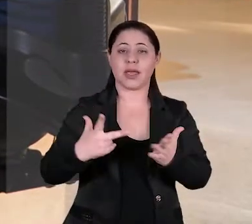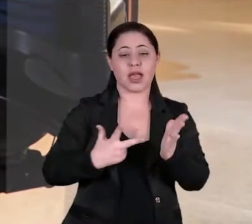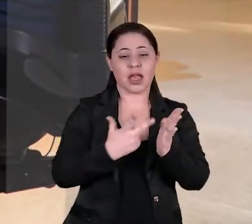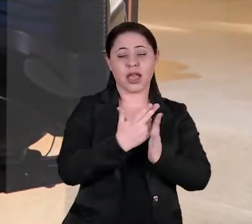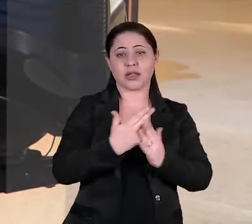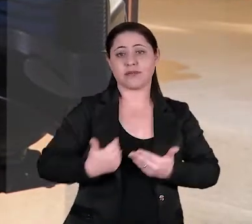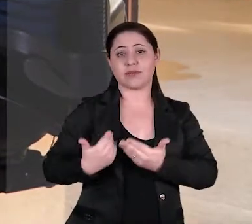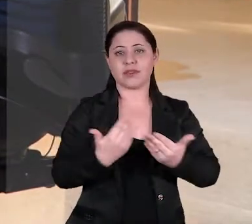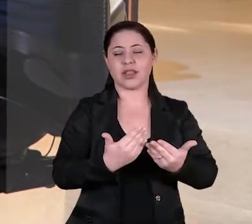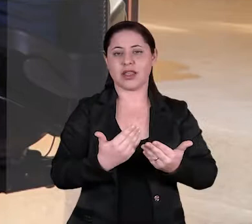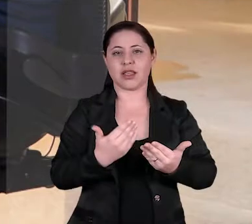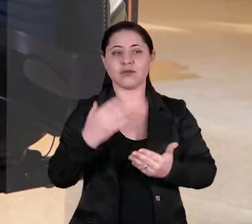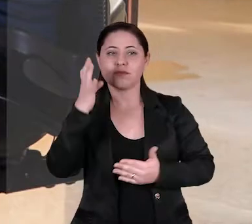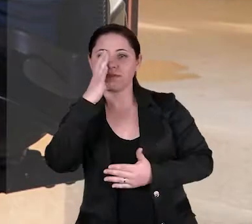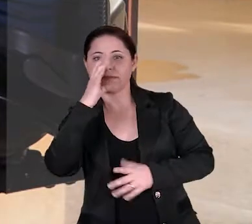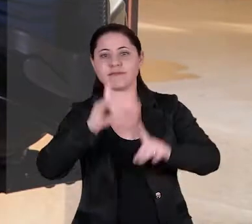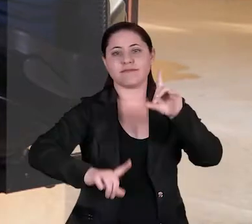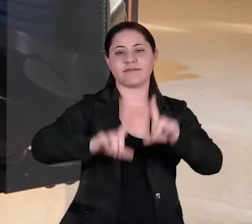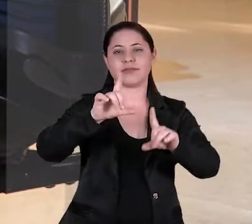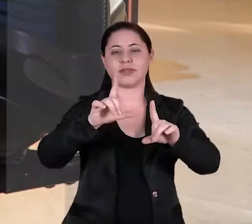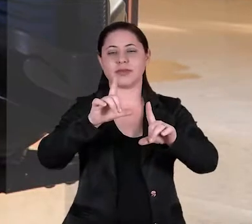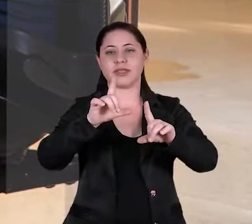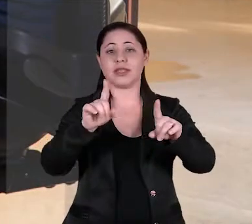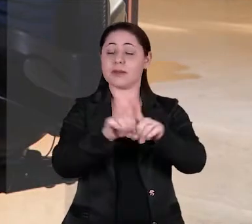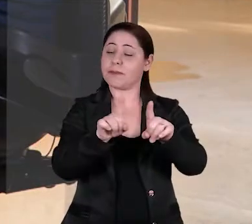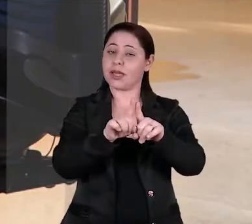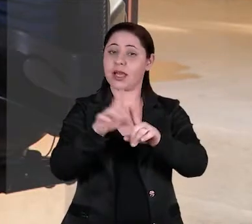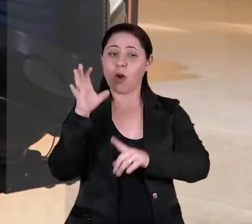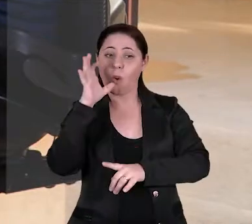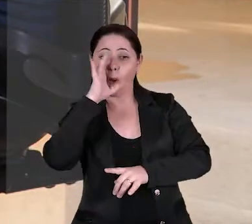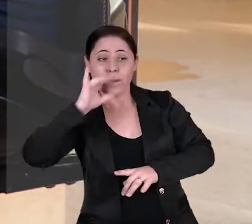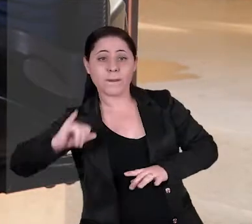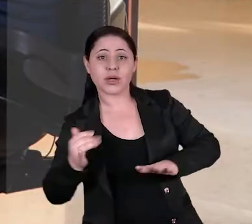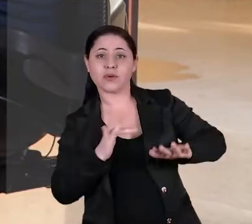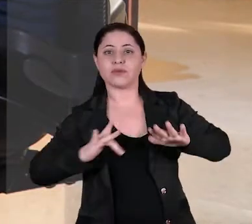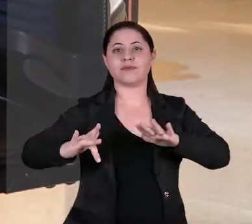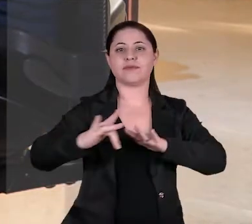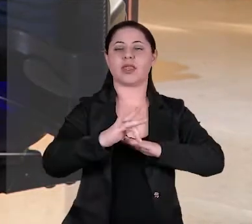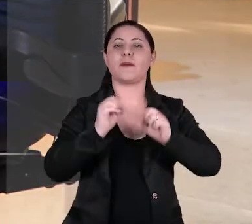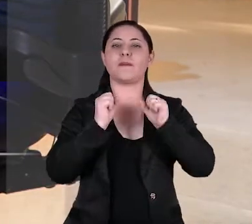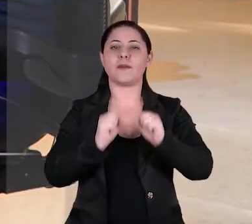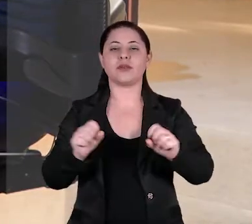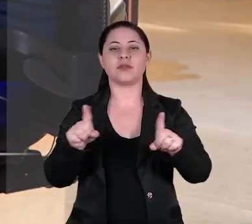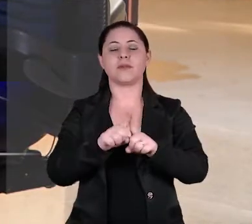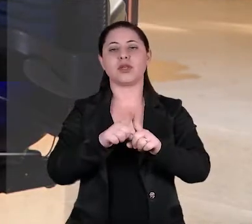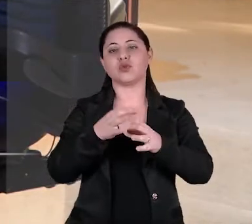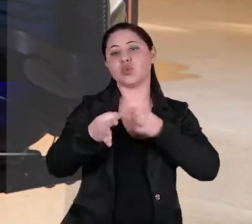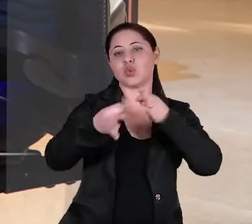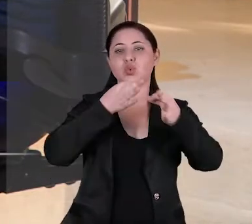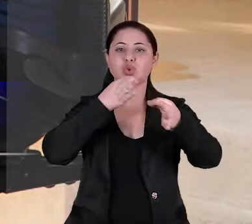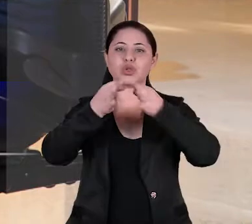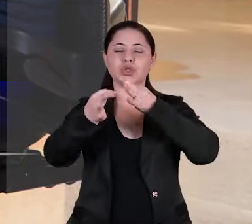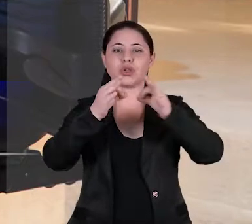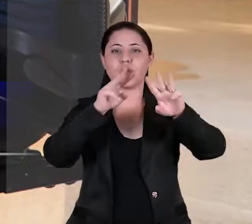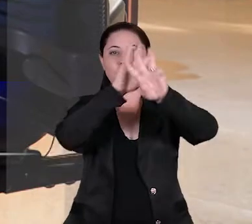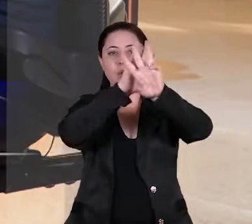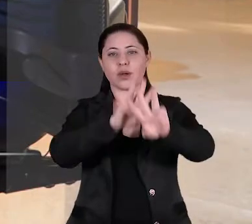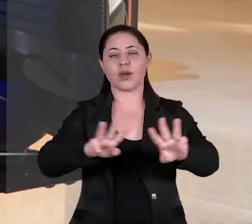órgãos. Continue assistindo a nossa programação e acompanhe também as nossas mídias sociais. Você pode ainda enviar sugestões